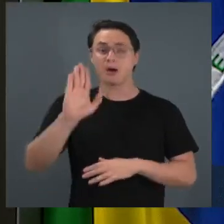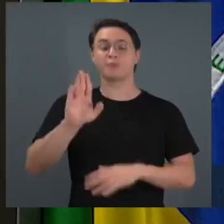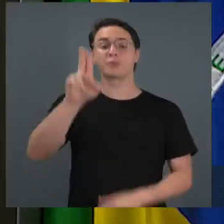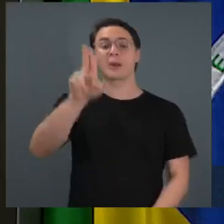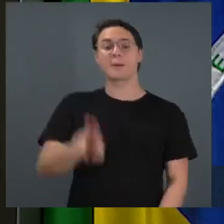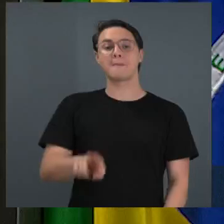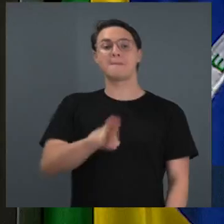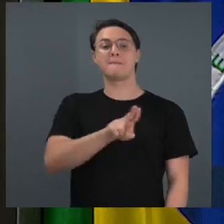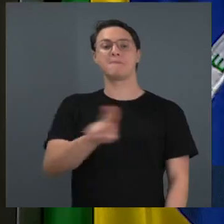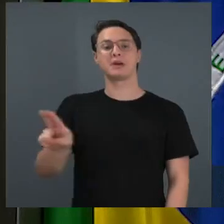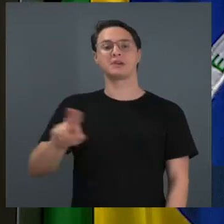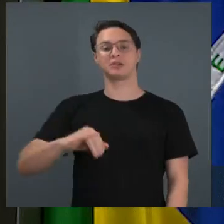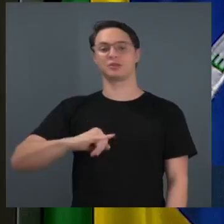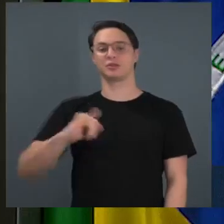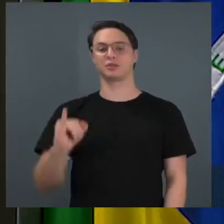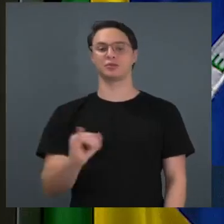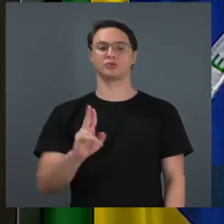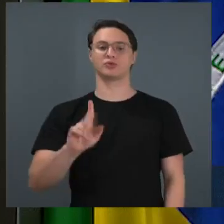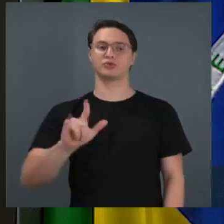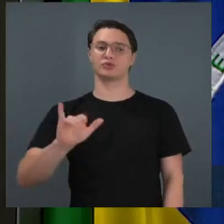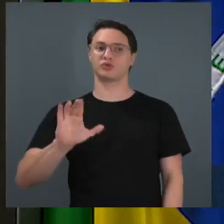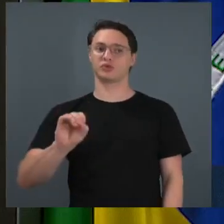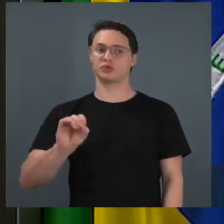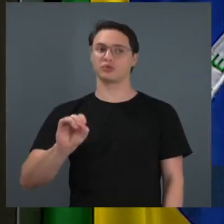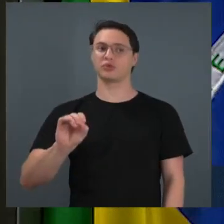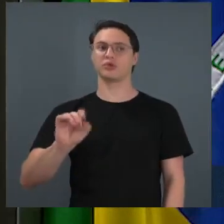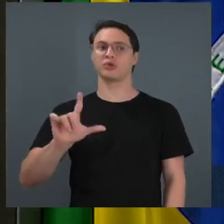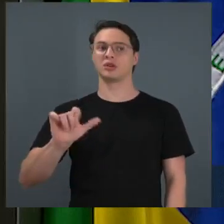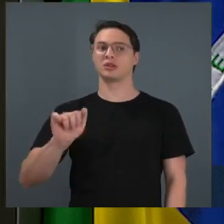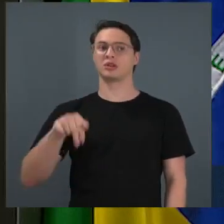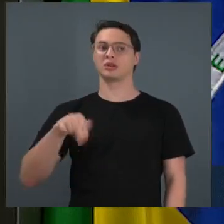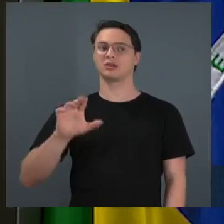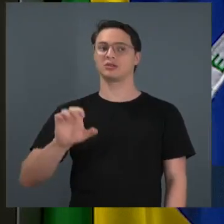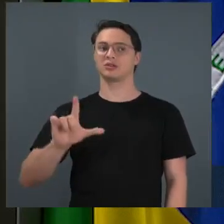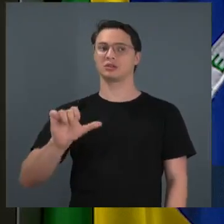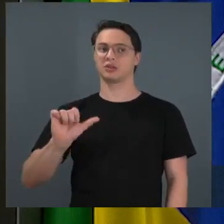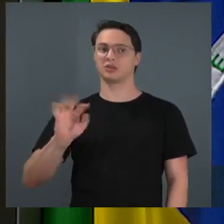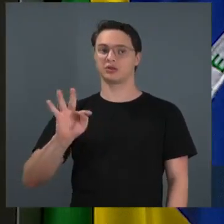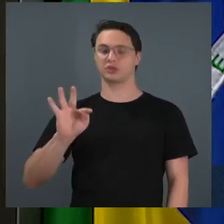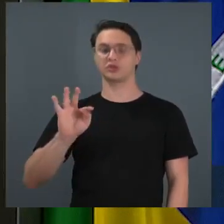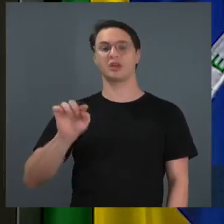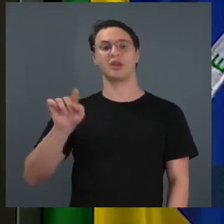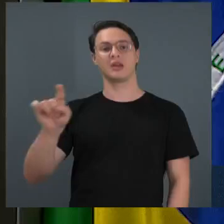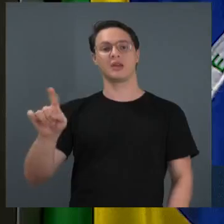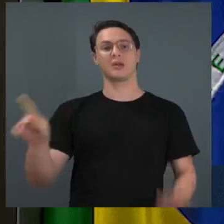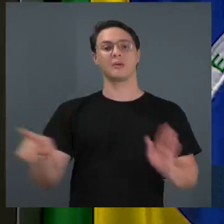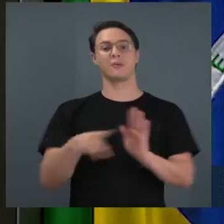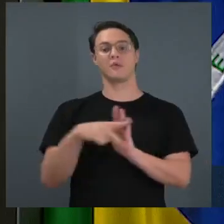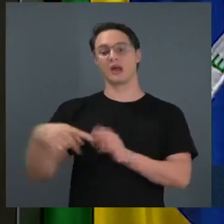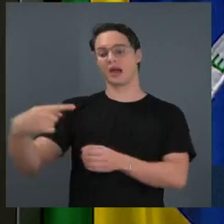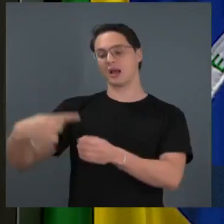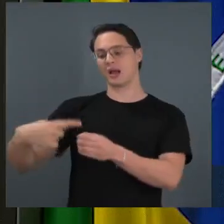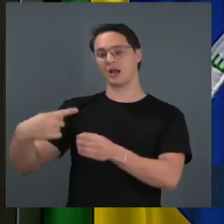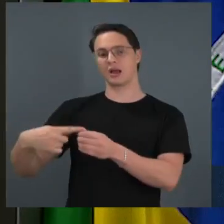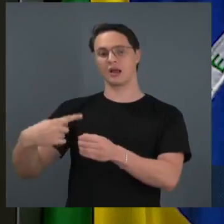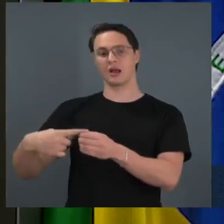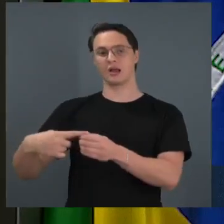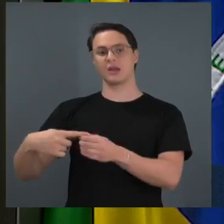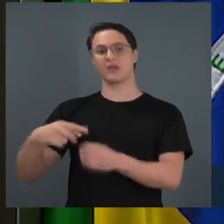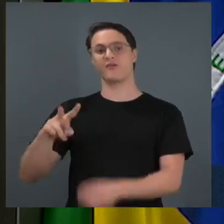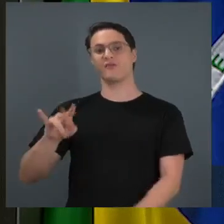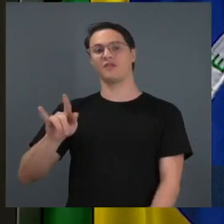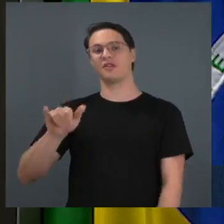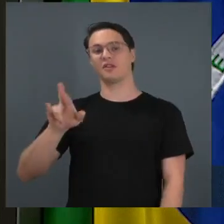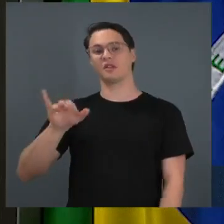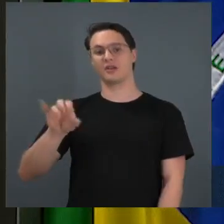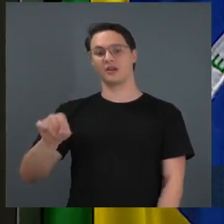Júlio Renato Lancelotti, pároco da paróquia de São Miguel Arcanjo e vigário episcopal para a pastoral do